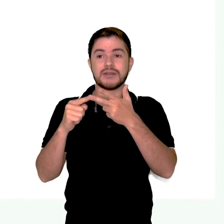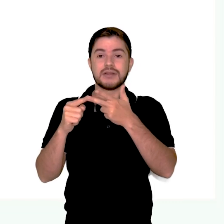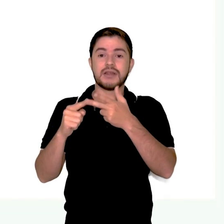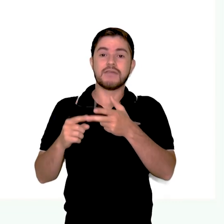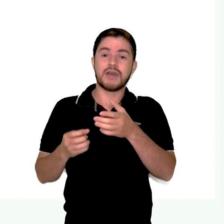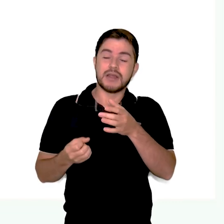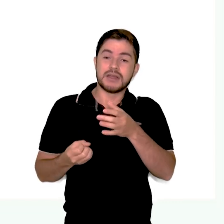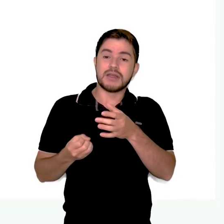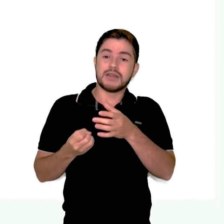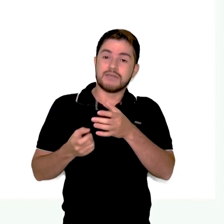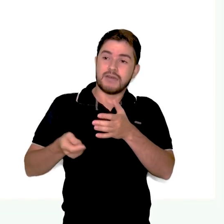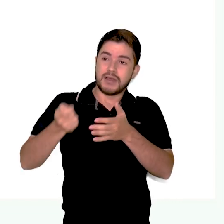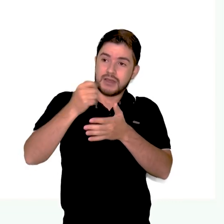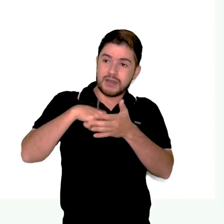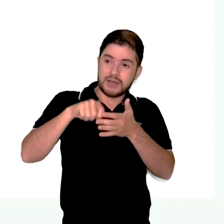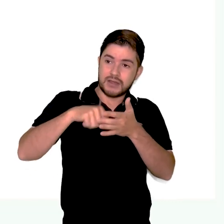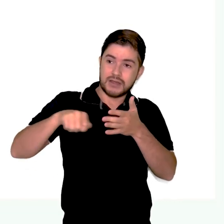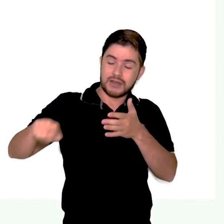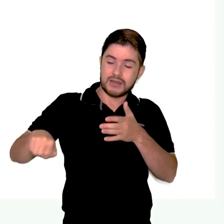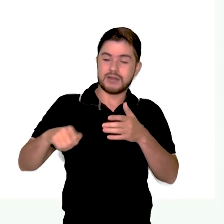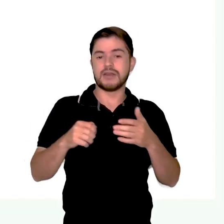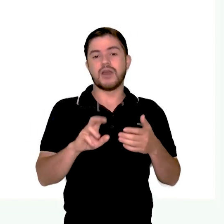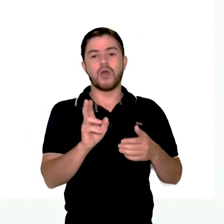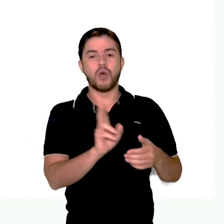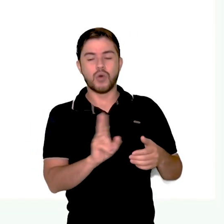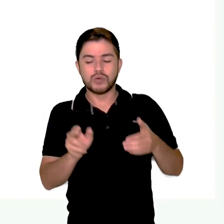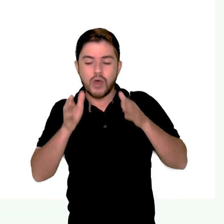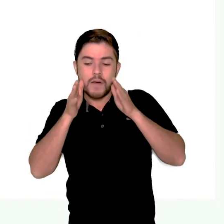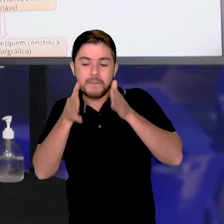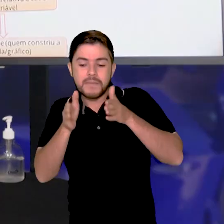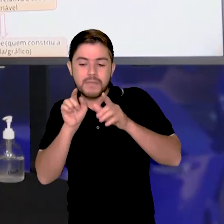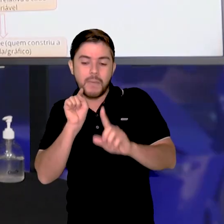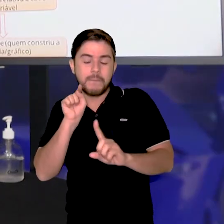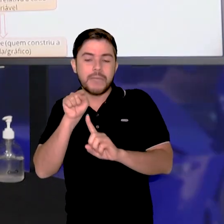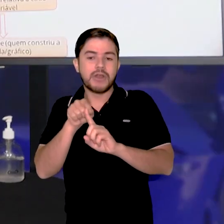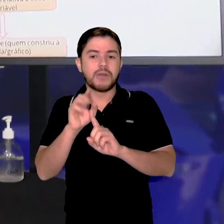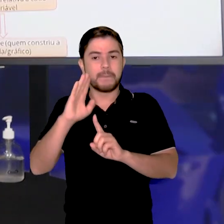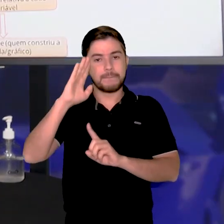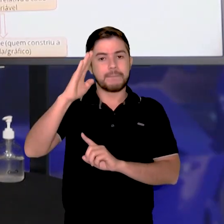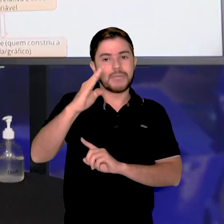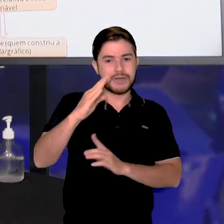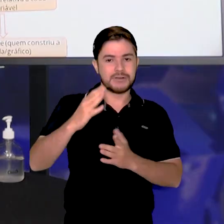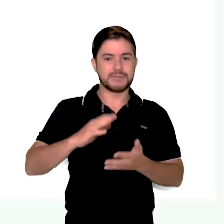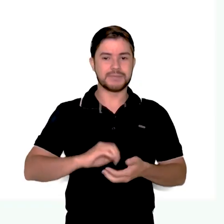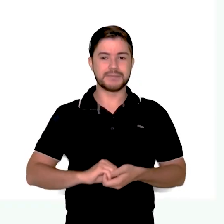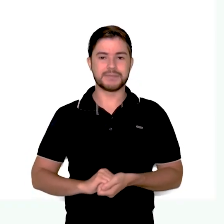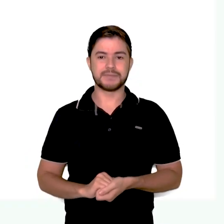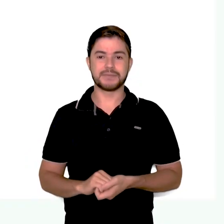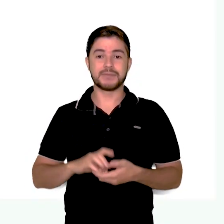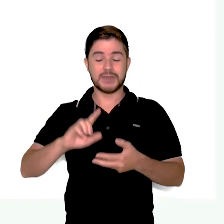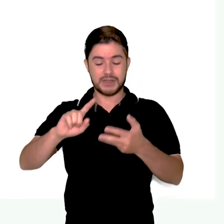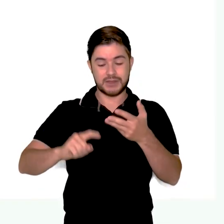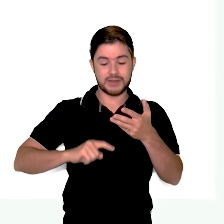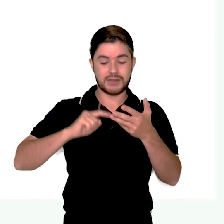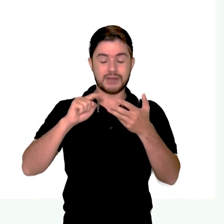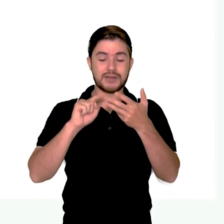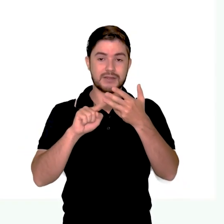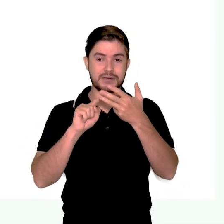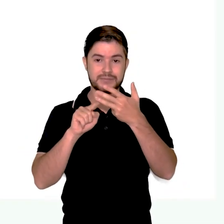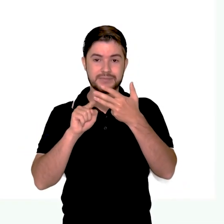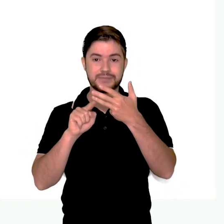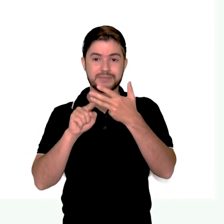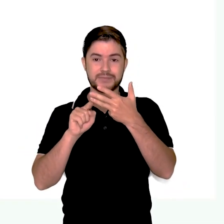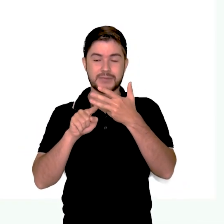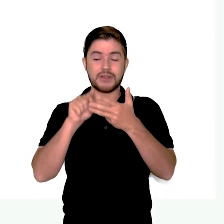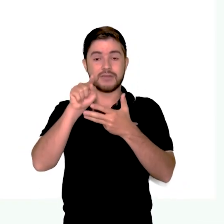a variável da primeira coluna, que seriam as minhas variáveis, que é o meu objeto de pesquisa, tá certo? No quarto passo, eu recomendo que